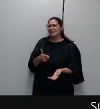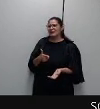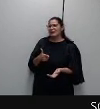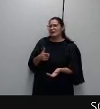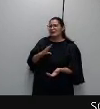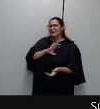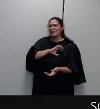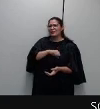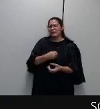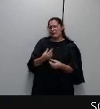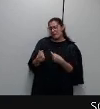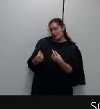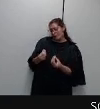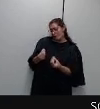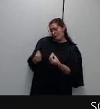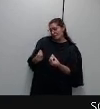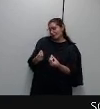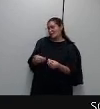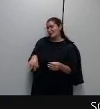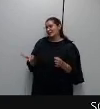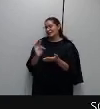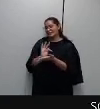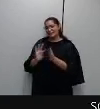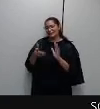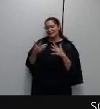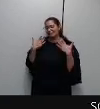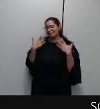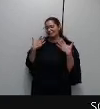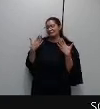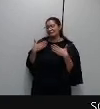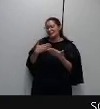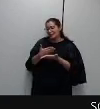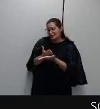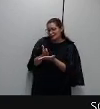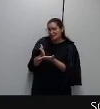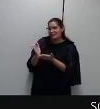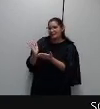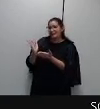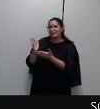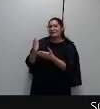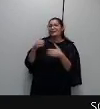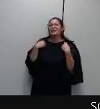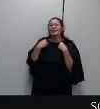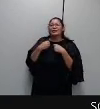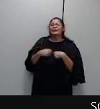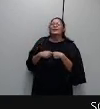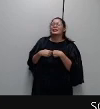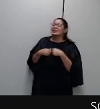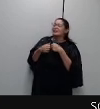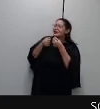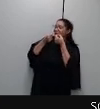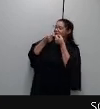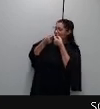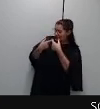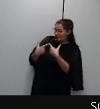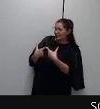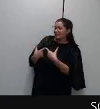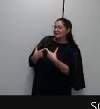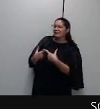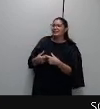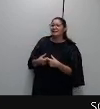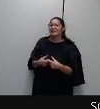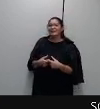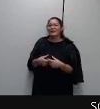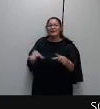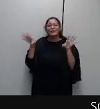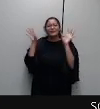peculiar com essa peça não conseguirei o que o ministro Benedito por exemplo ele tá vamos ouvir